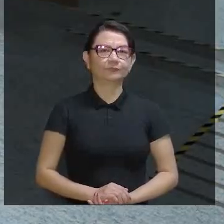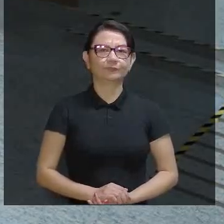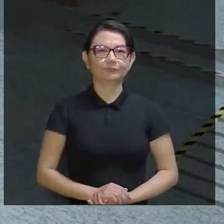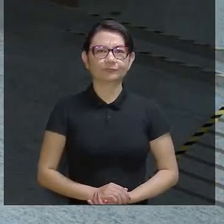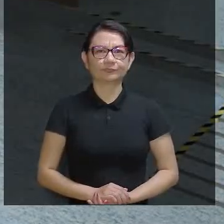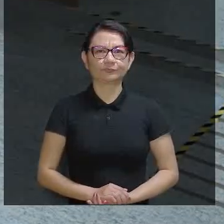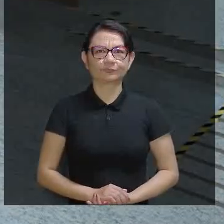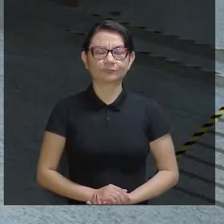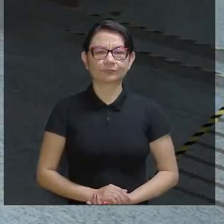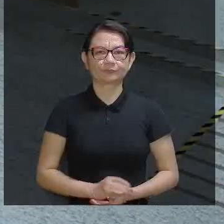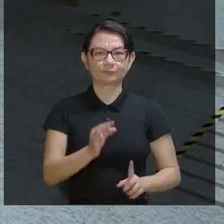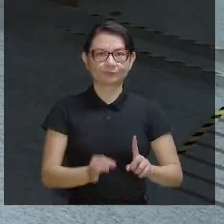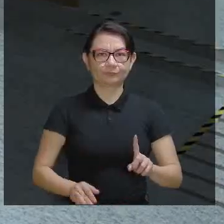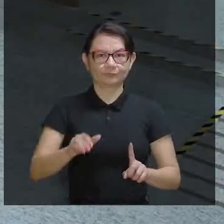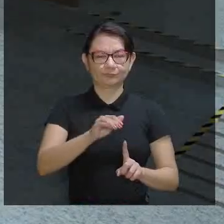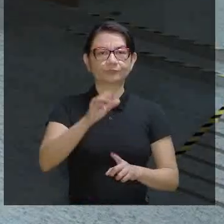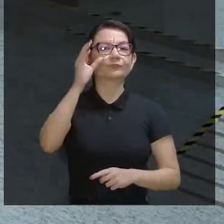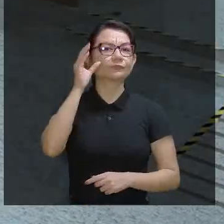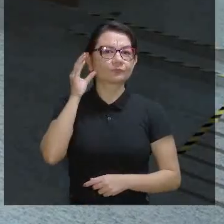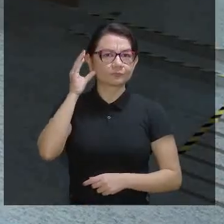Excelentíssimo doutor Carmo Antônio,